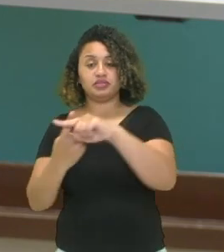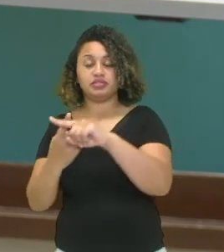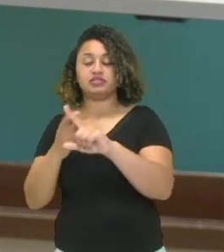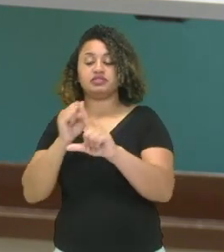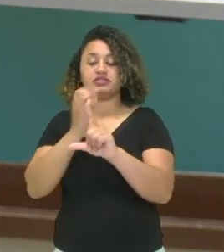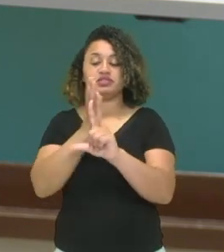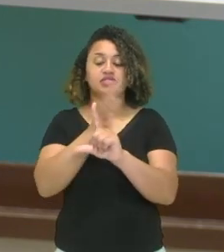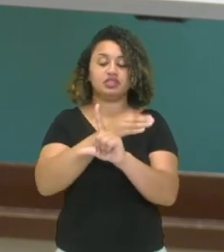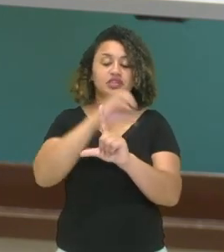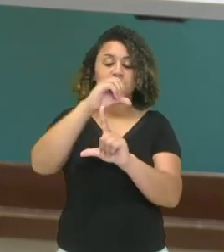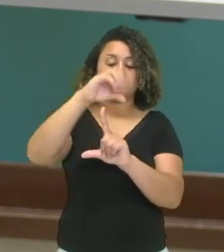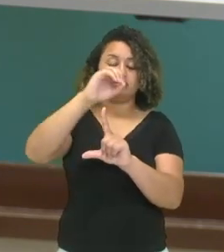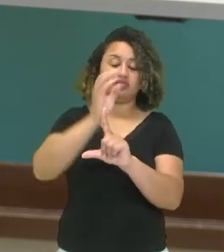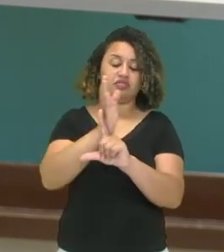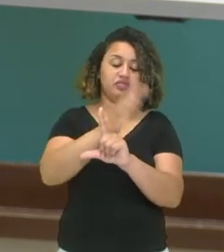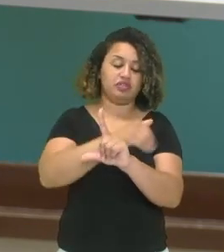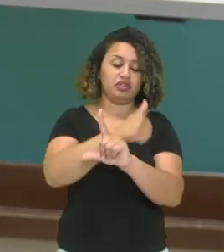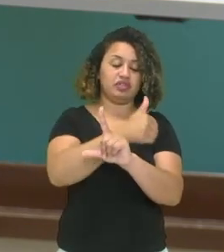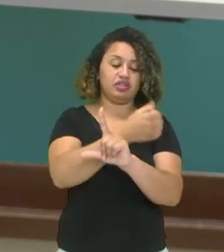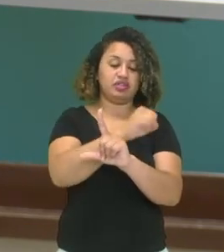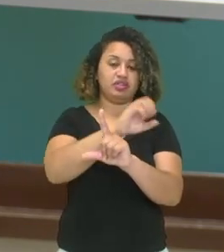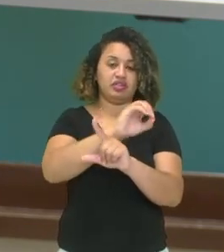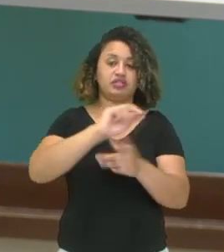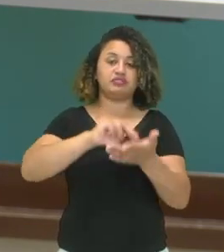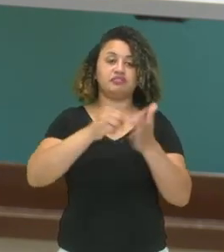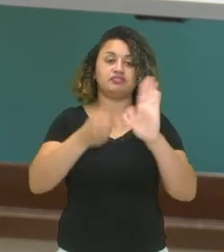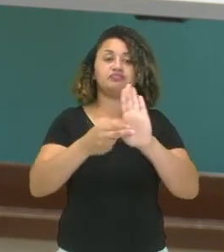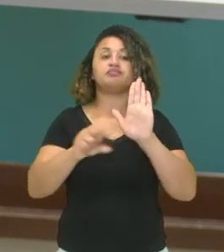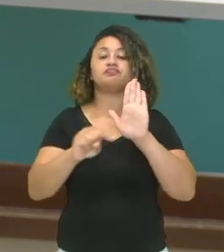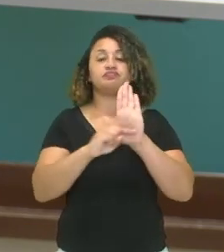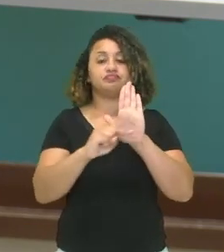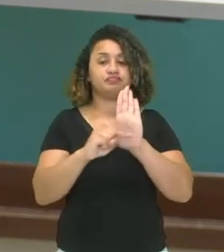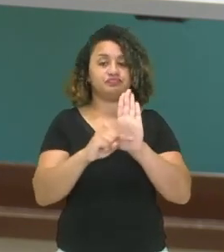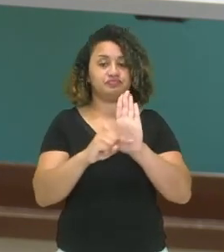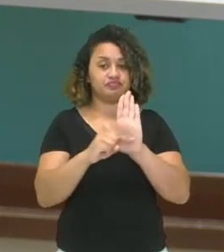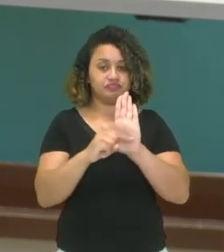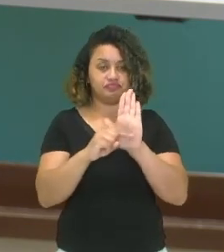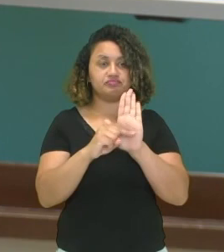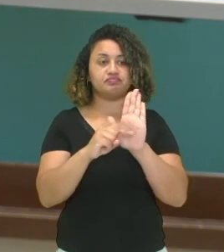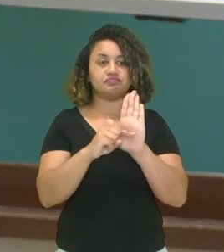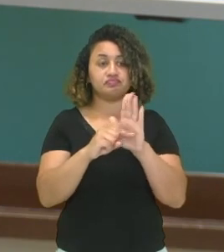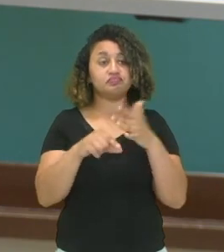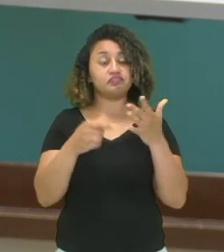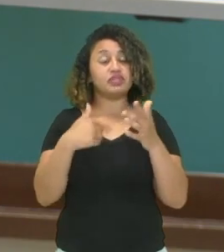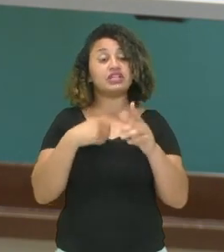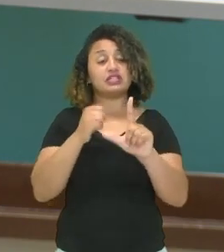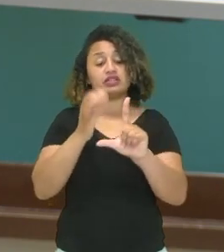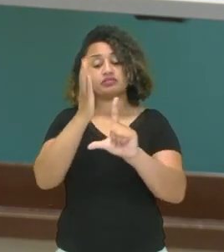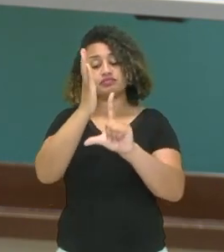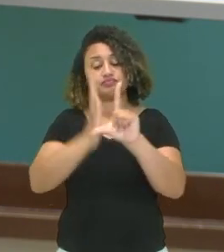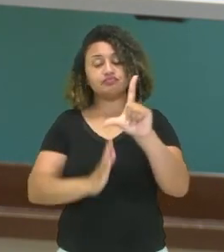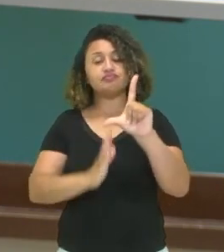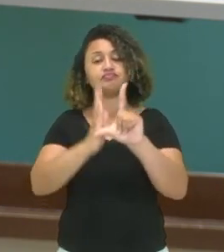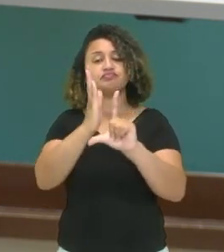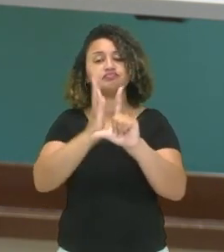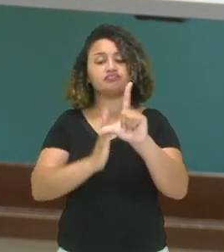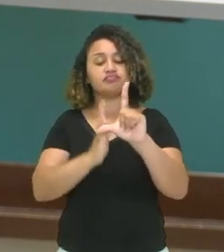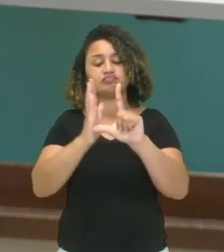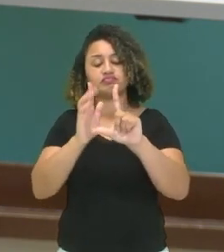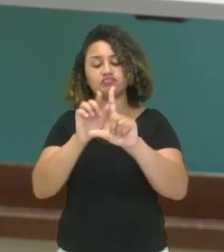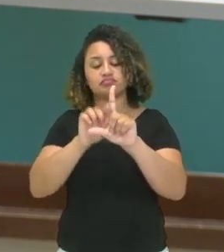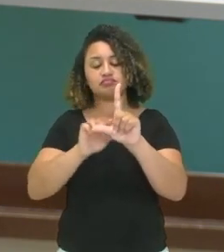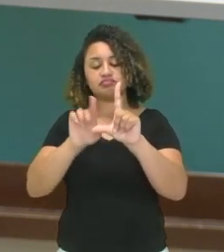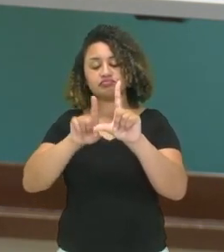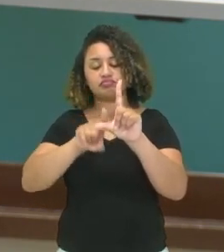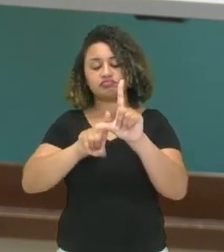está entre 90 e 180, significa que o coeficiente angular é negativo. E quando ele forma exatamente 90